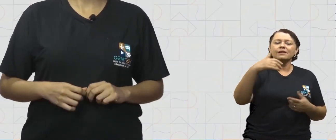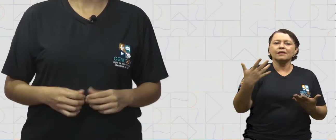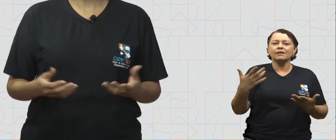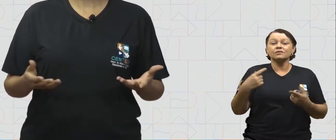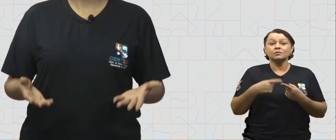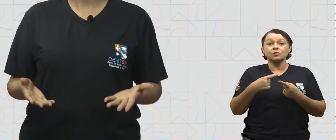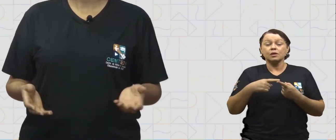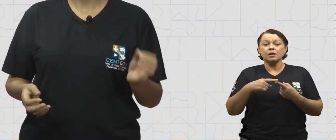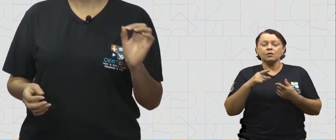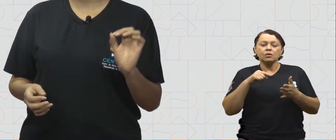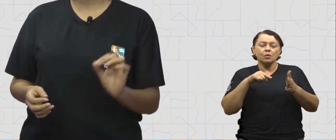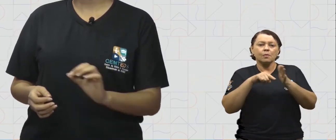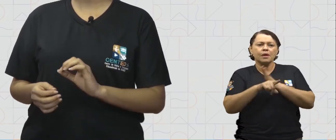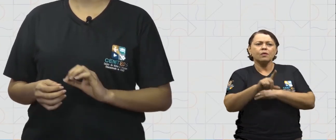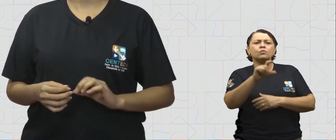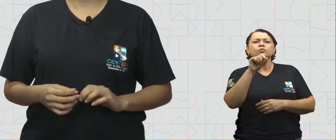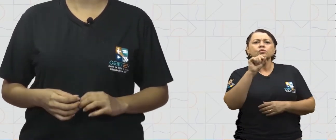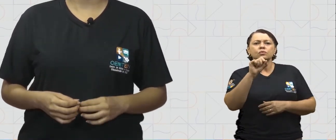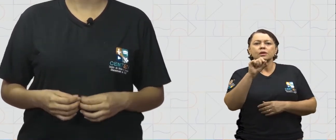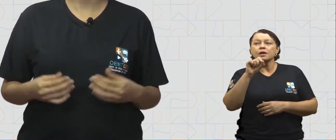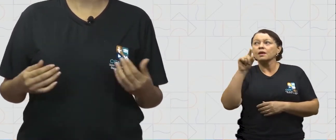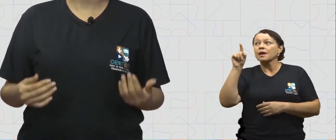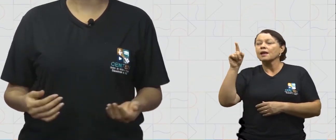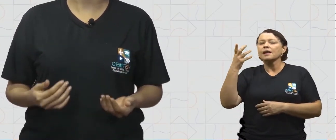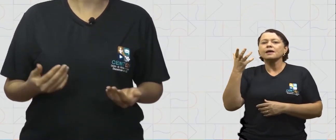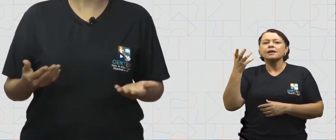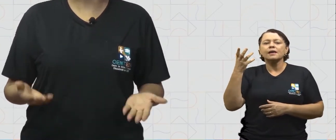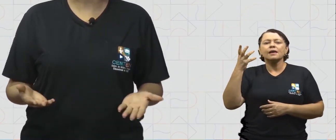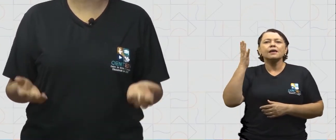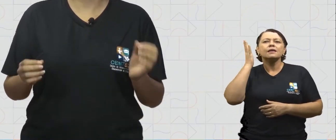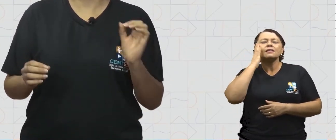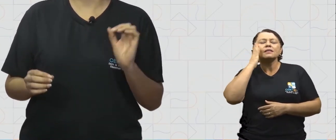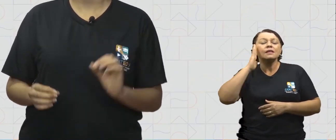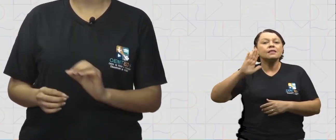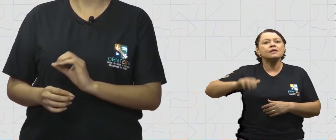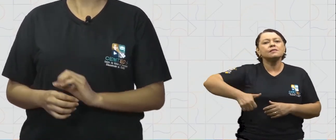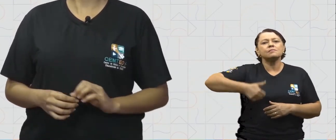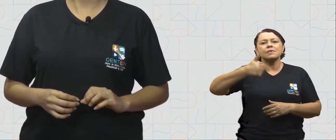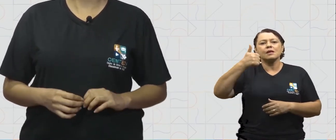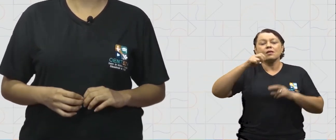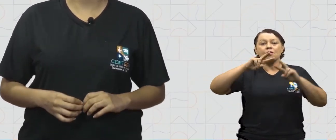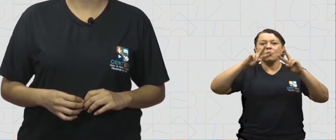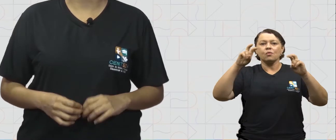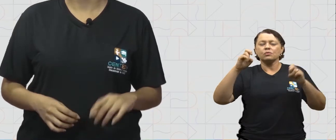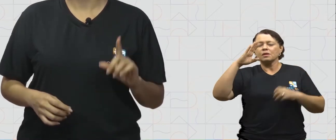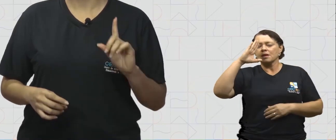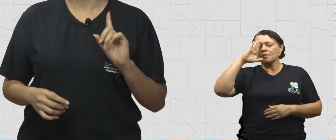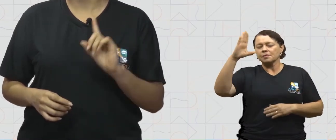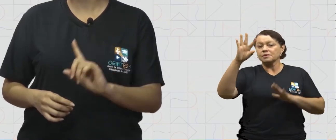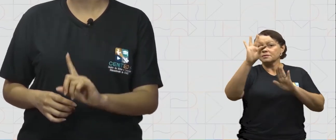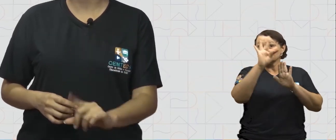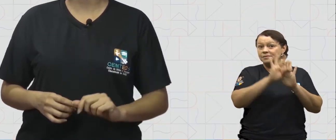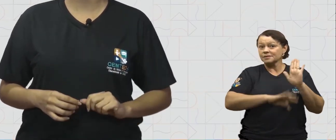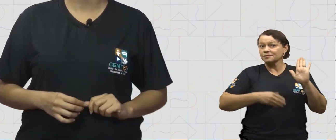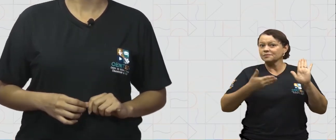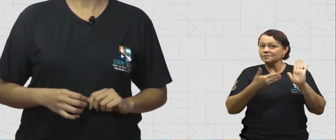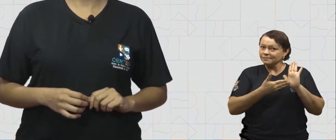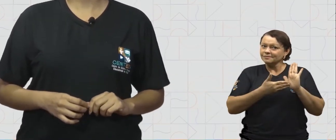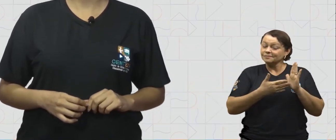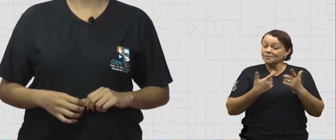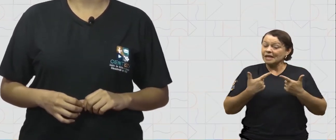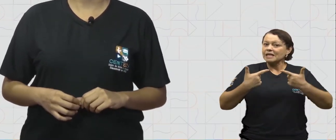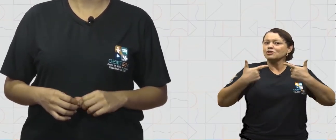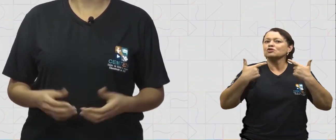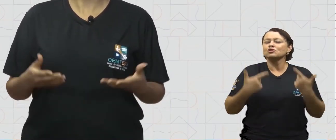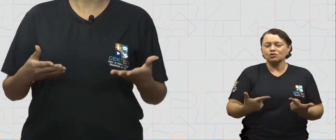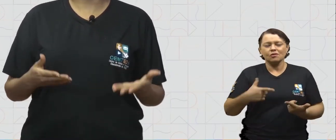ao perguntar o que, a roda de narrativas quer entender melhor sobre o tema principal do texto e, por sorte,